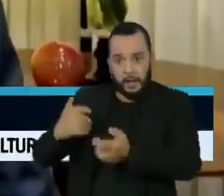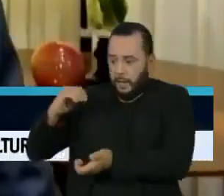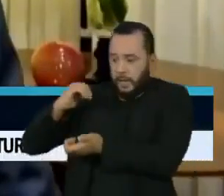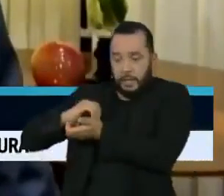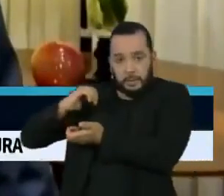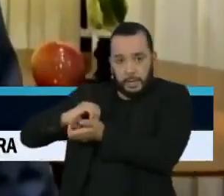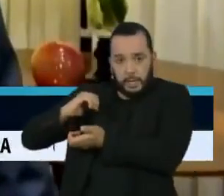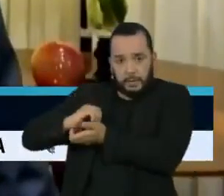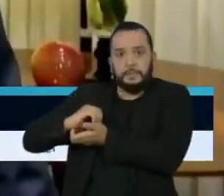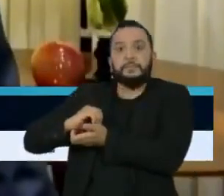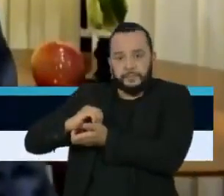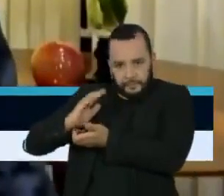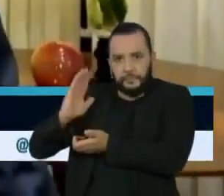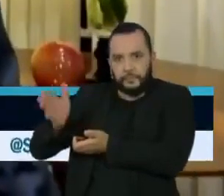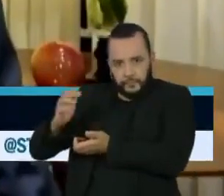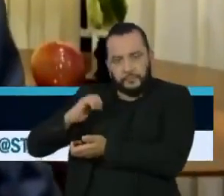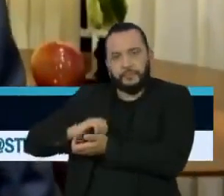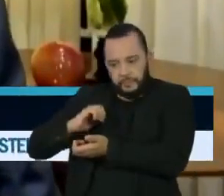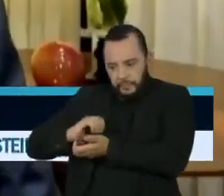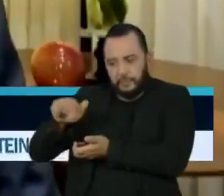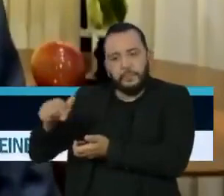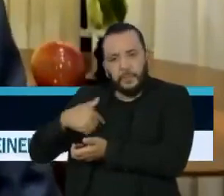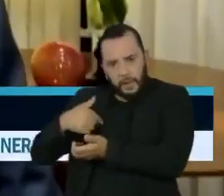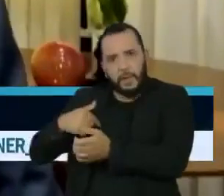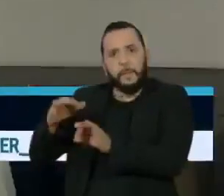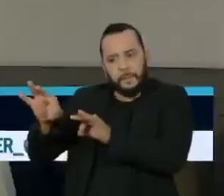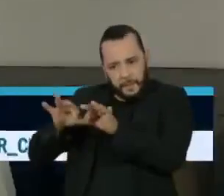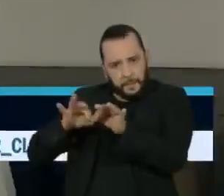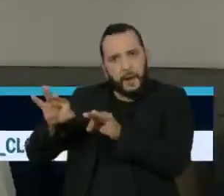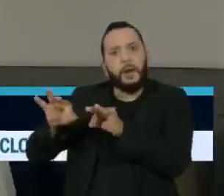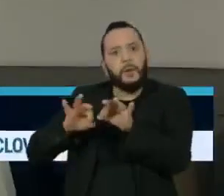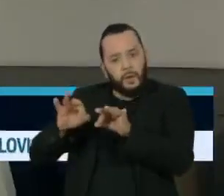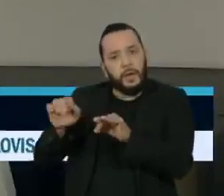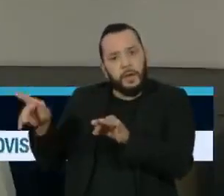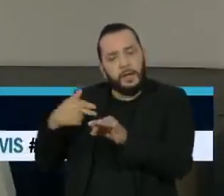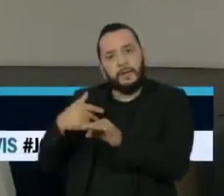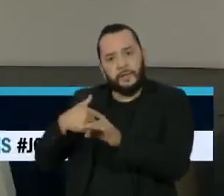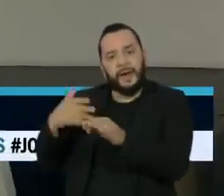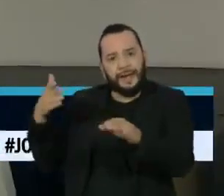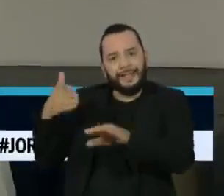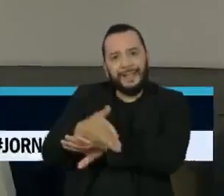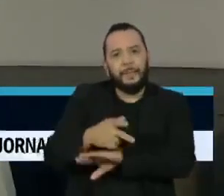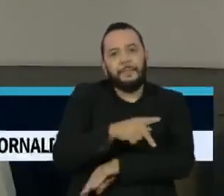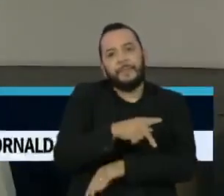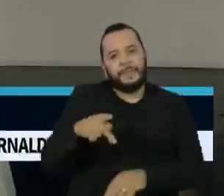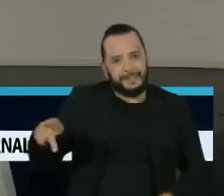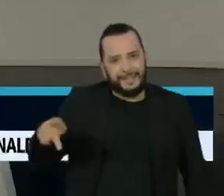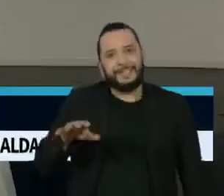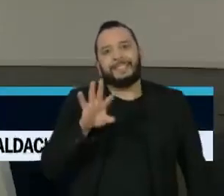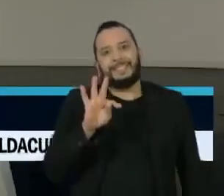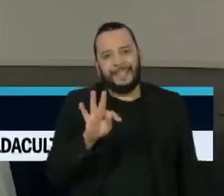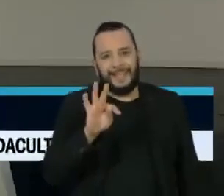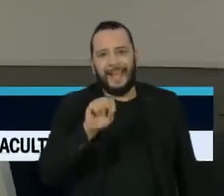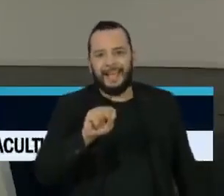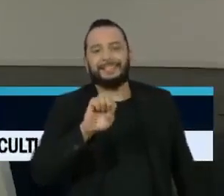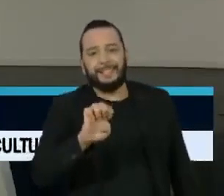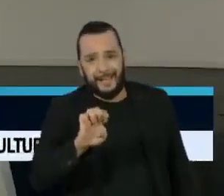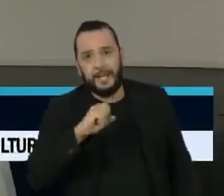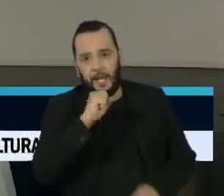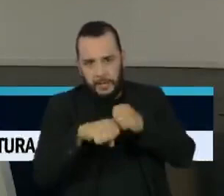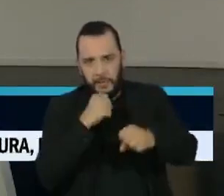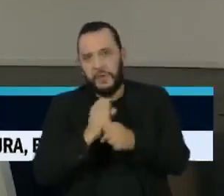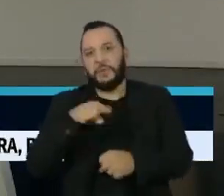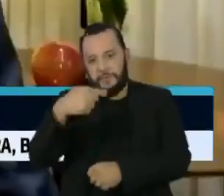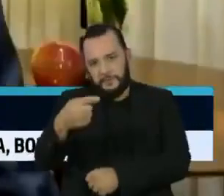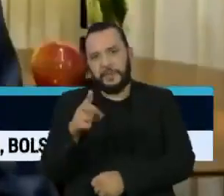toma conta, né, desse debate, o vem preparando para assumir o processo eleitoral no próximo ano. Nessa hora, é